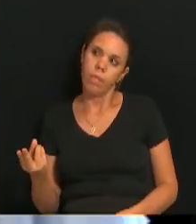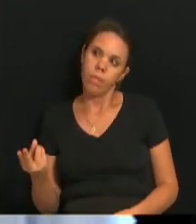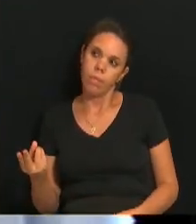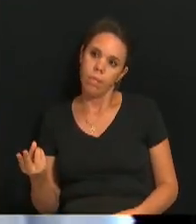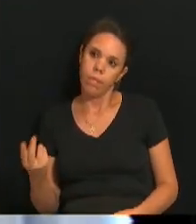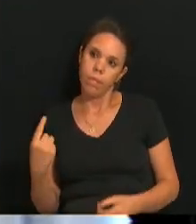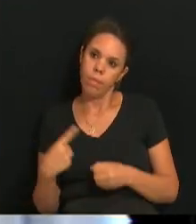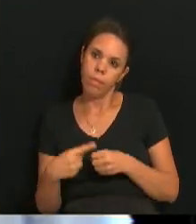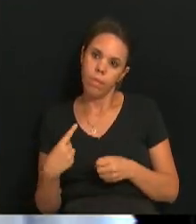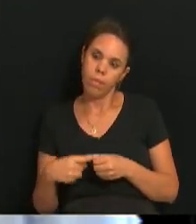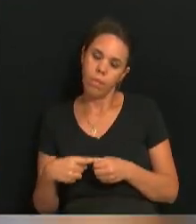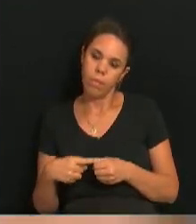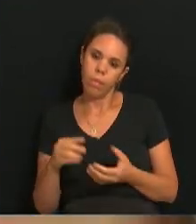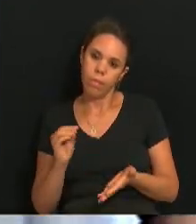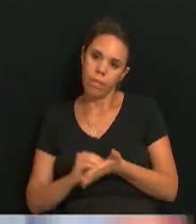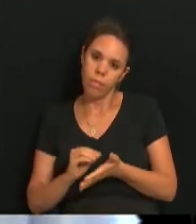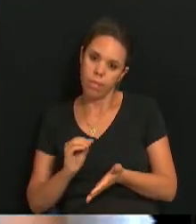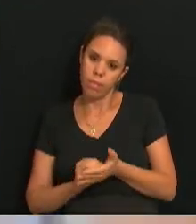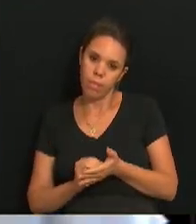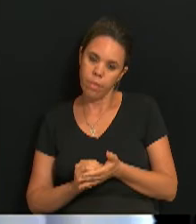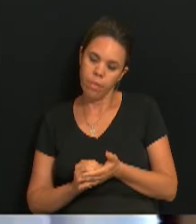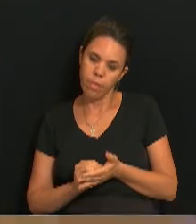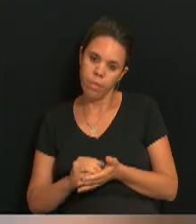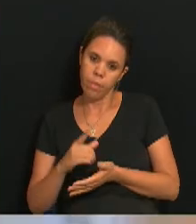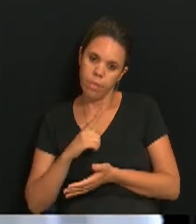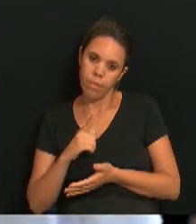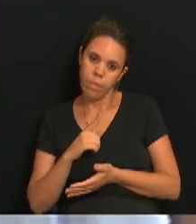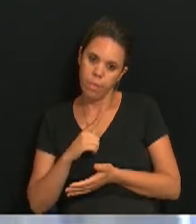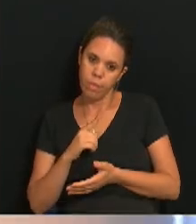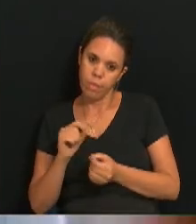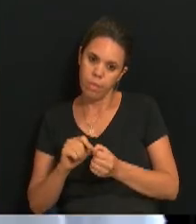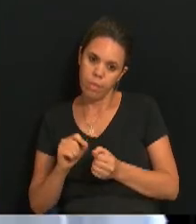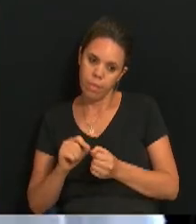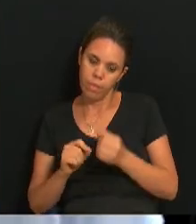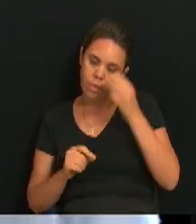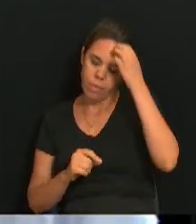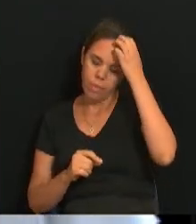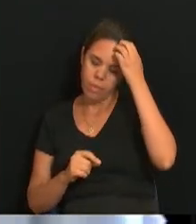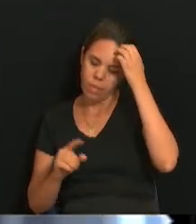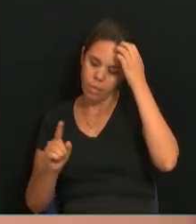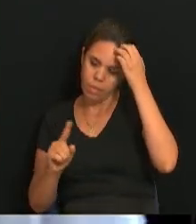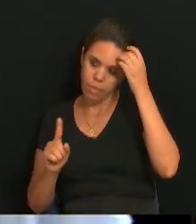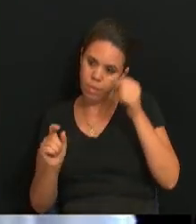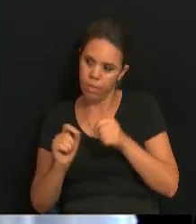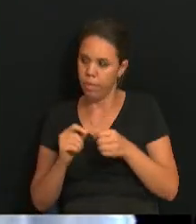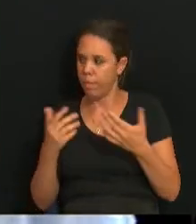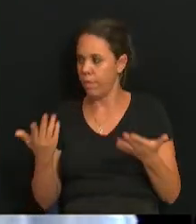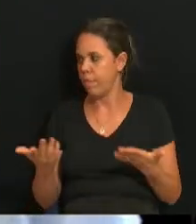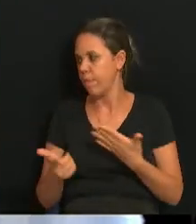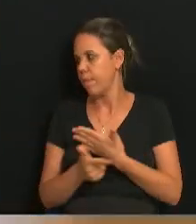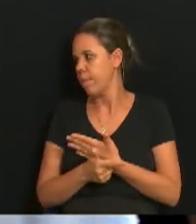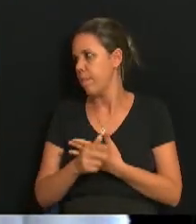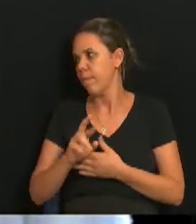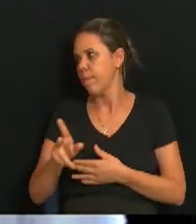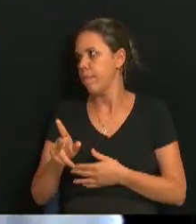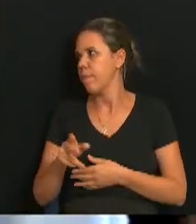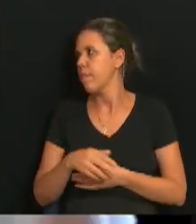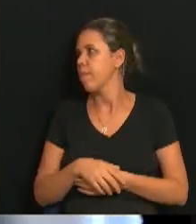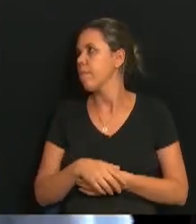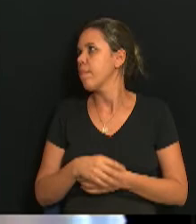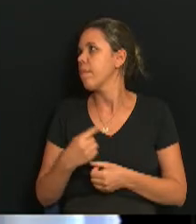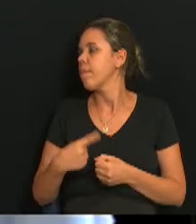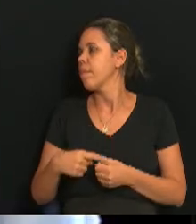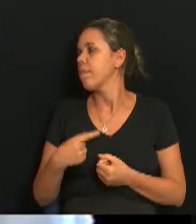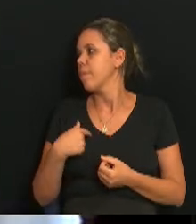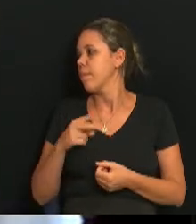município vai estar irregular, porque ele vai ter que fazer, se ele diz não faz, a função não é docente, o município está dizendo, eu